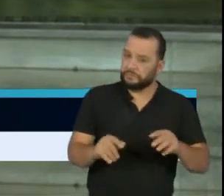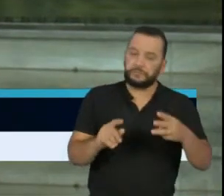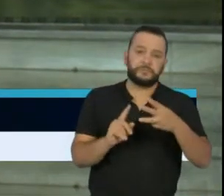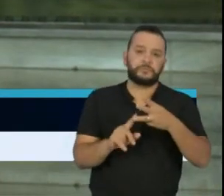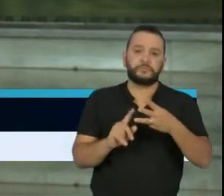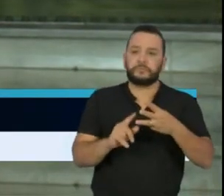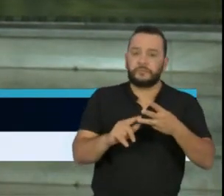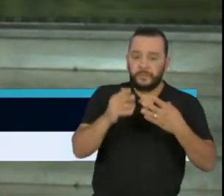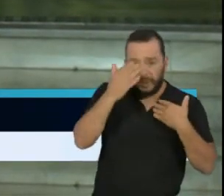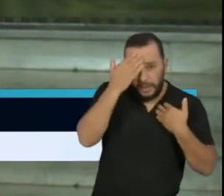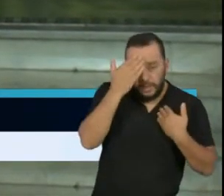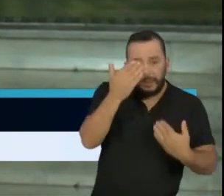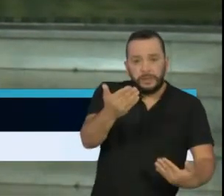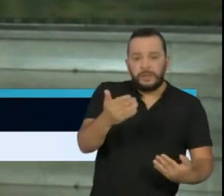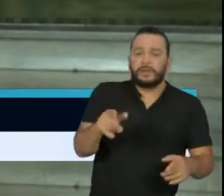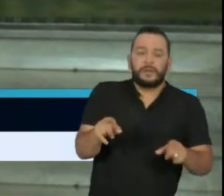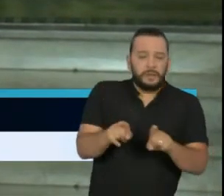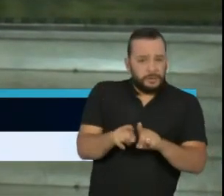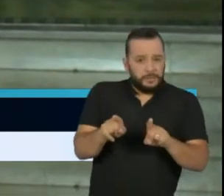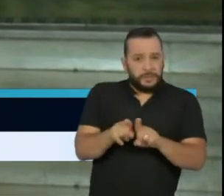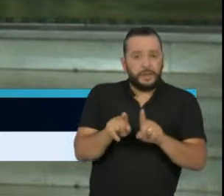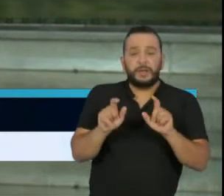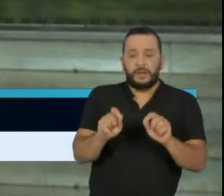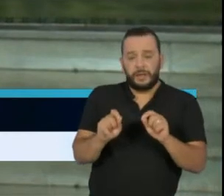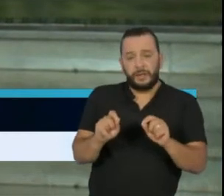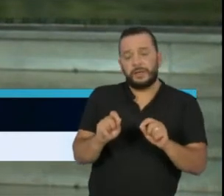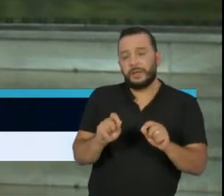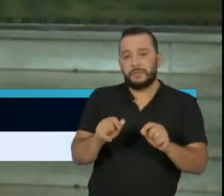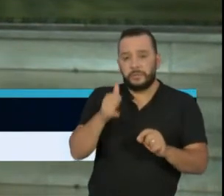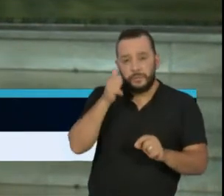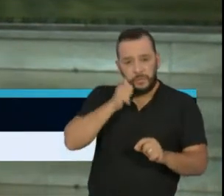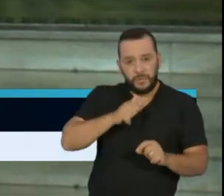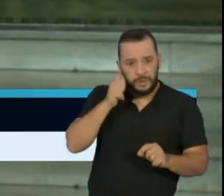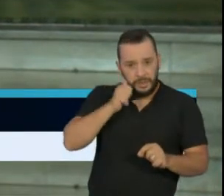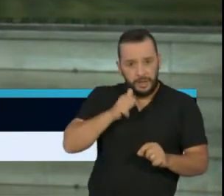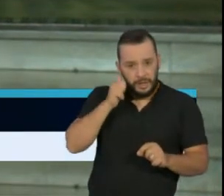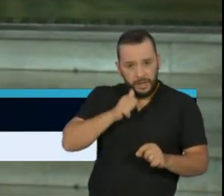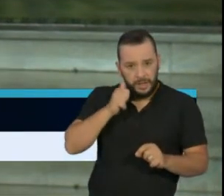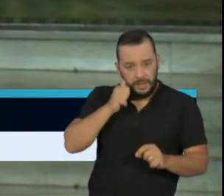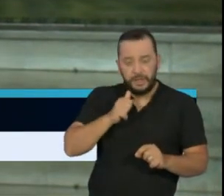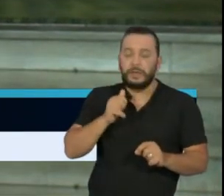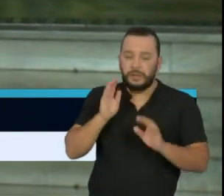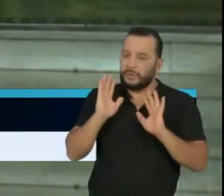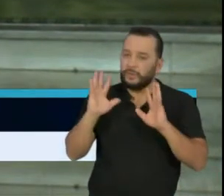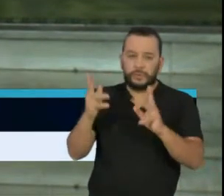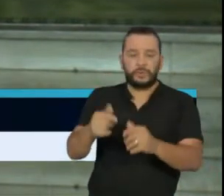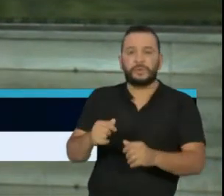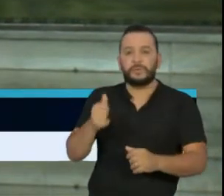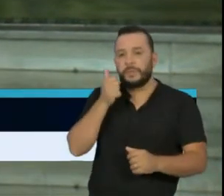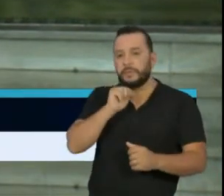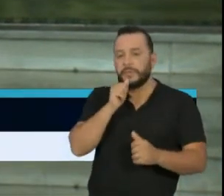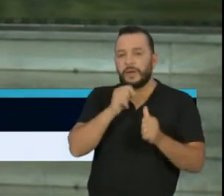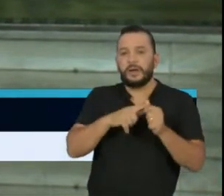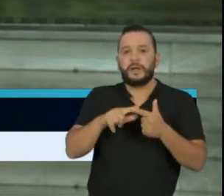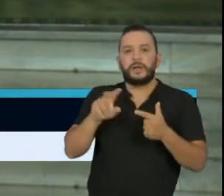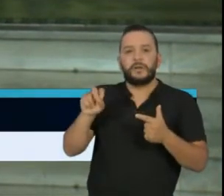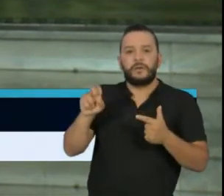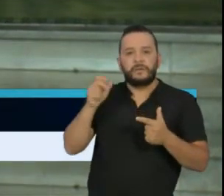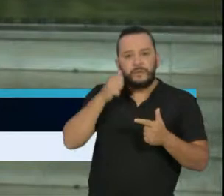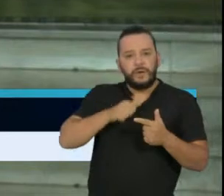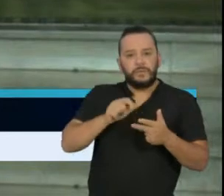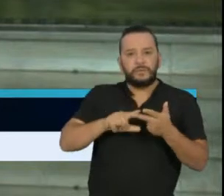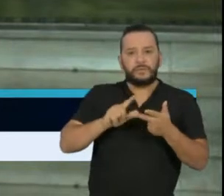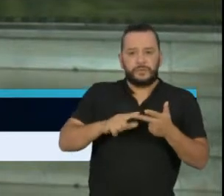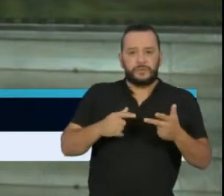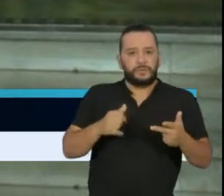de agradecimento também. Agradecimento às mulheres, às mães, avós, filhas, mulheres que com bom